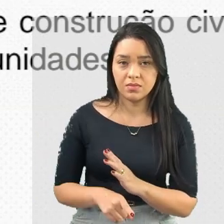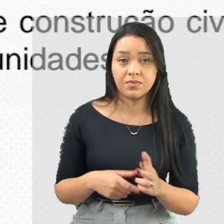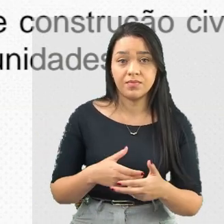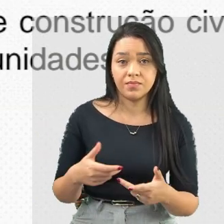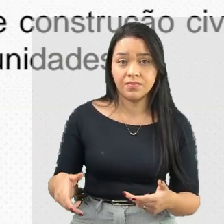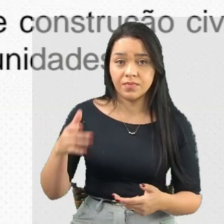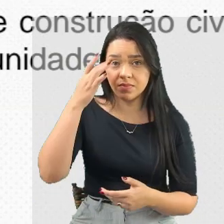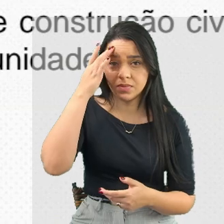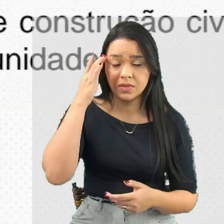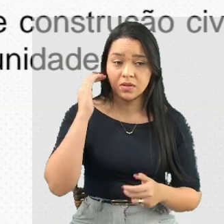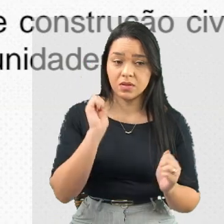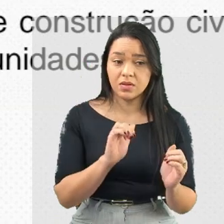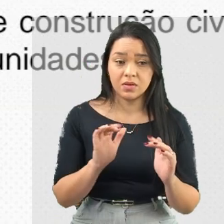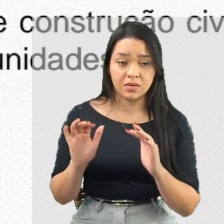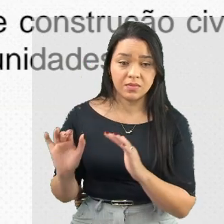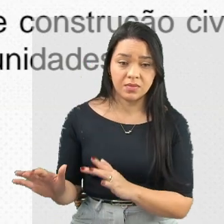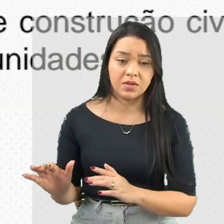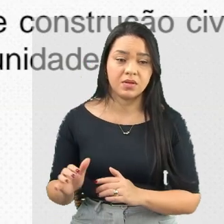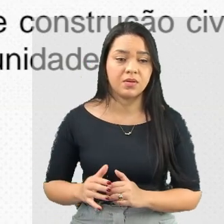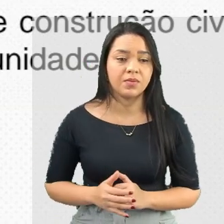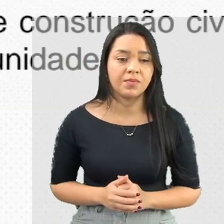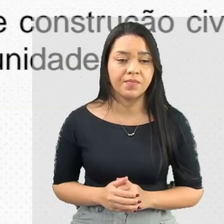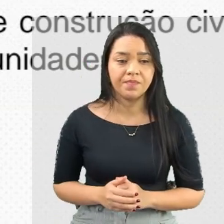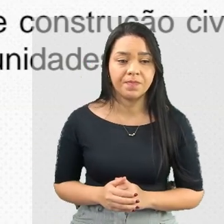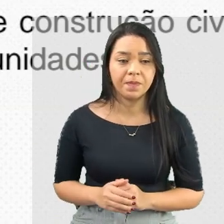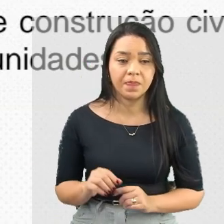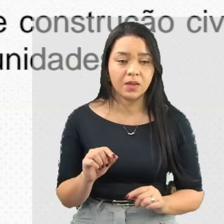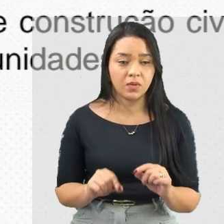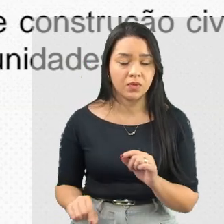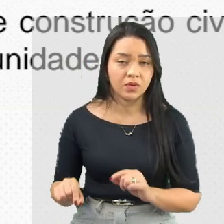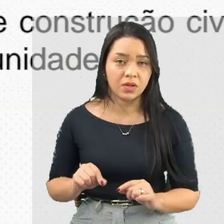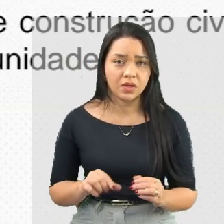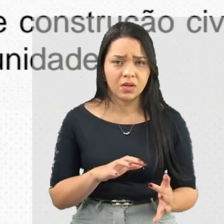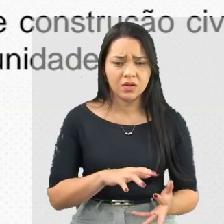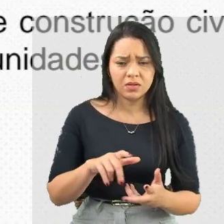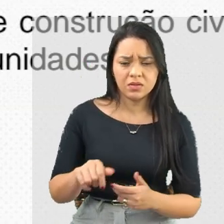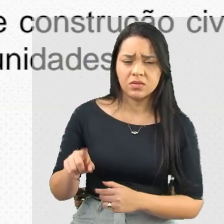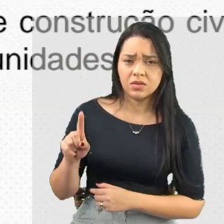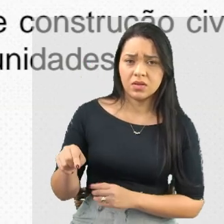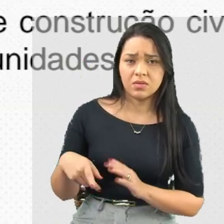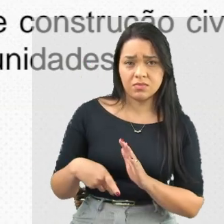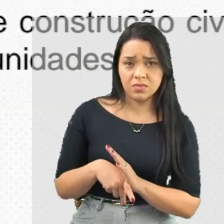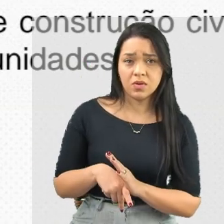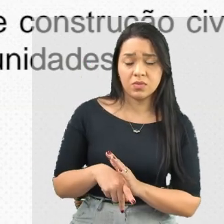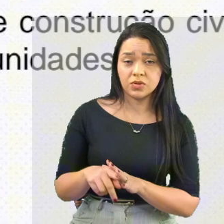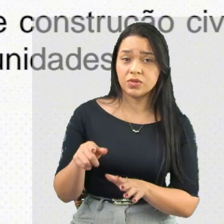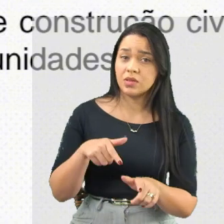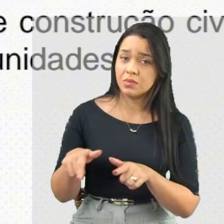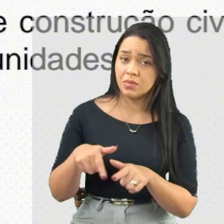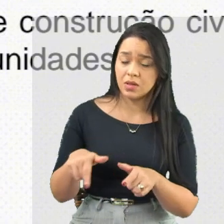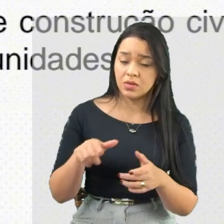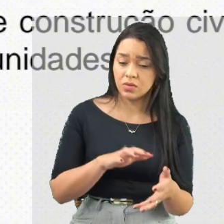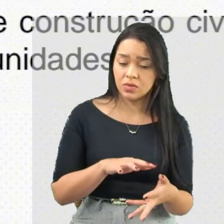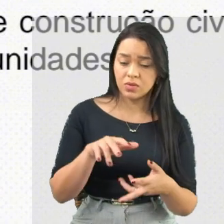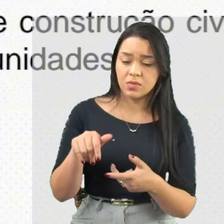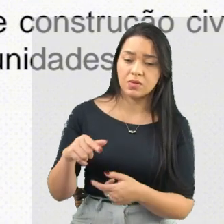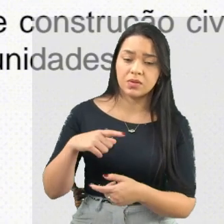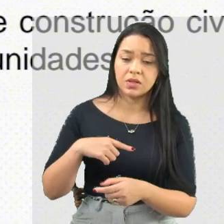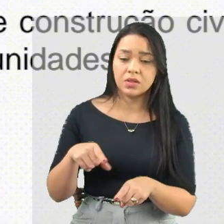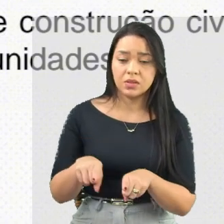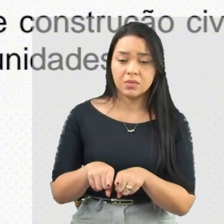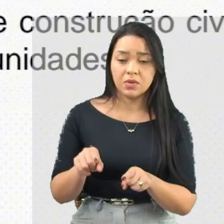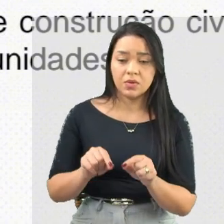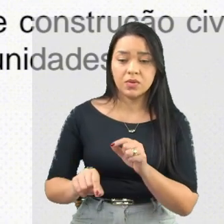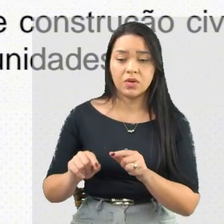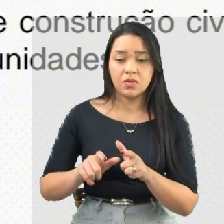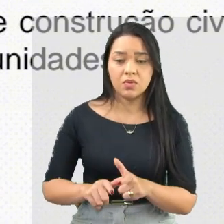por vários motivos, né? A globalização, ao criar um mercado de trabalho global, tem gerado também um